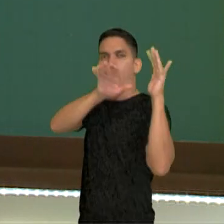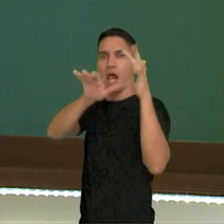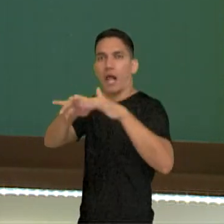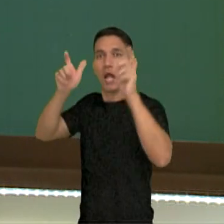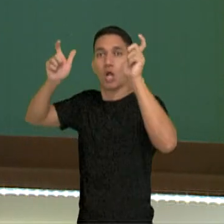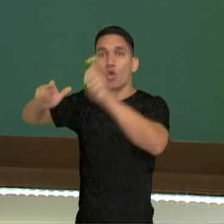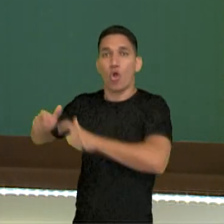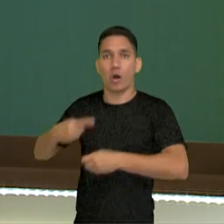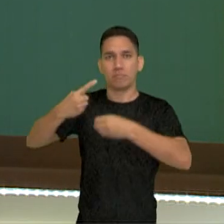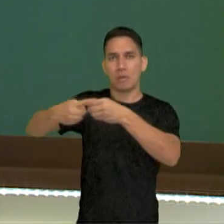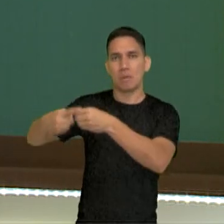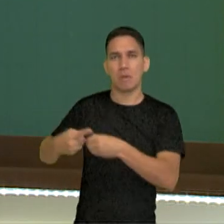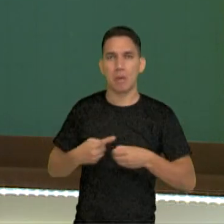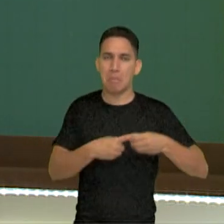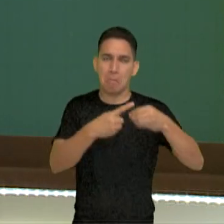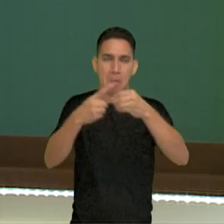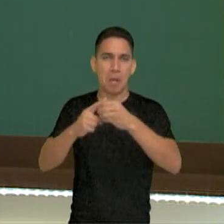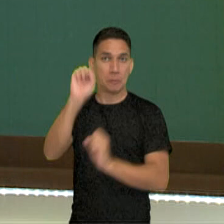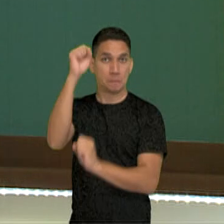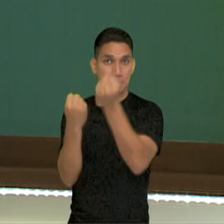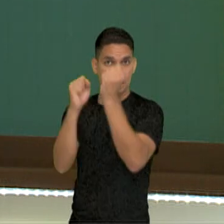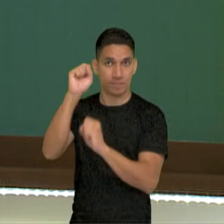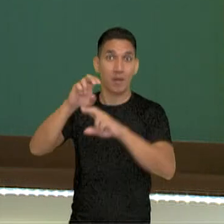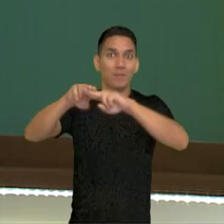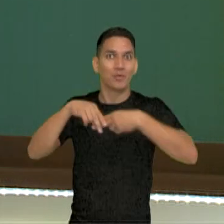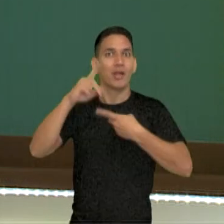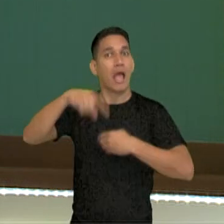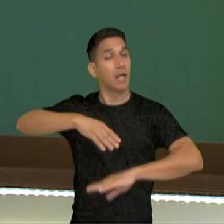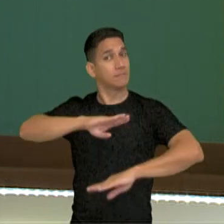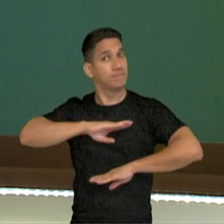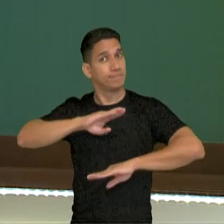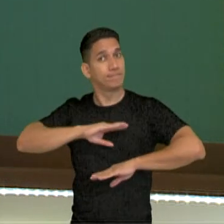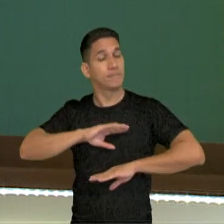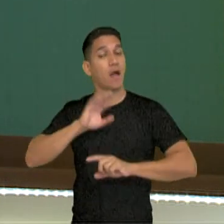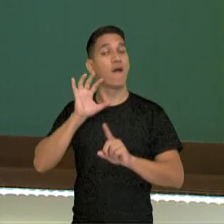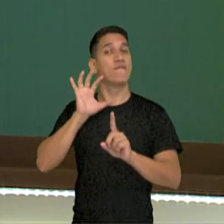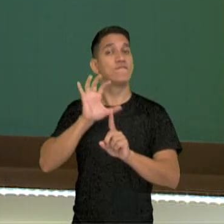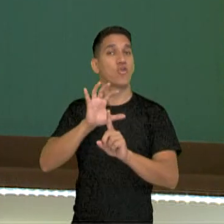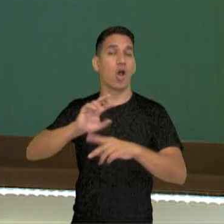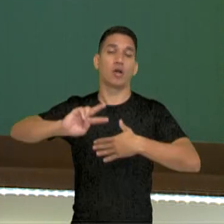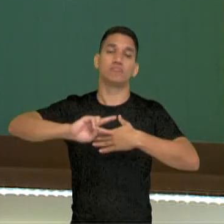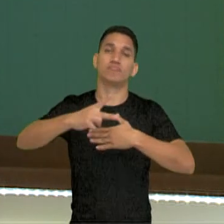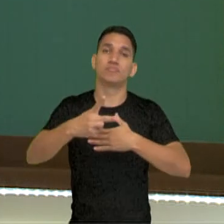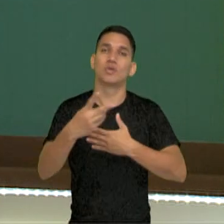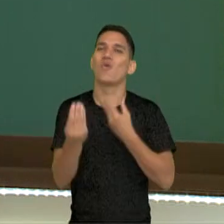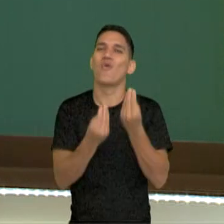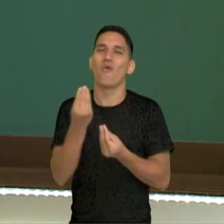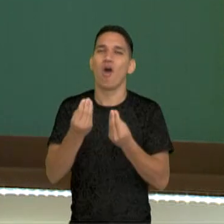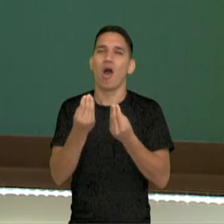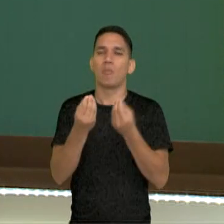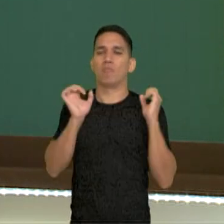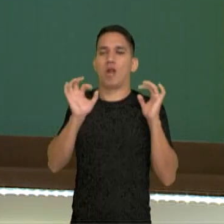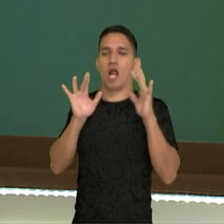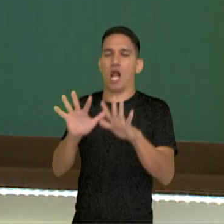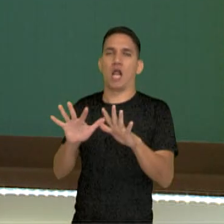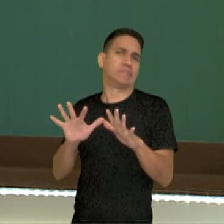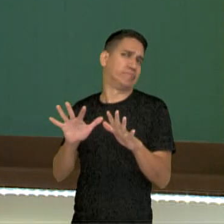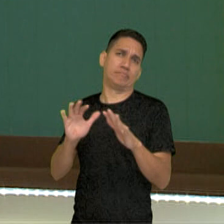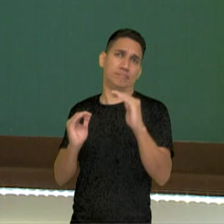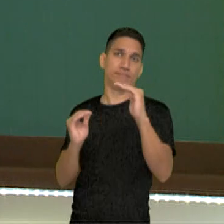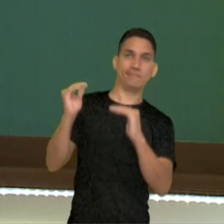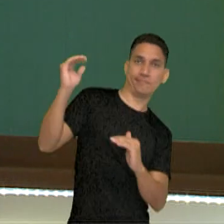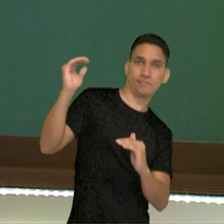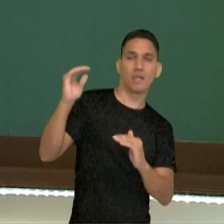centros urbanos ali e industriais. Então são fatores dessa má distribuição da população, né? Então a gente diz que o Brasil é um